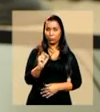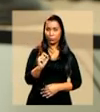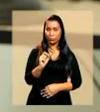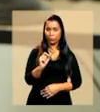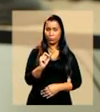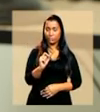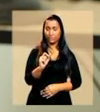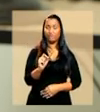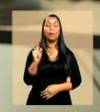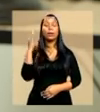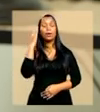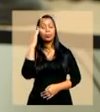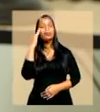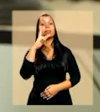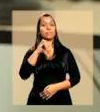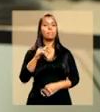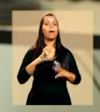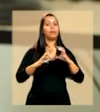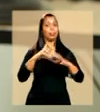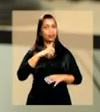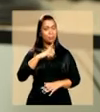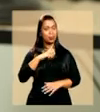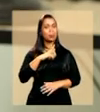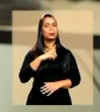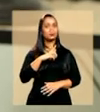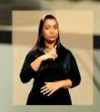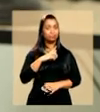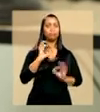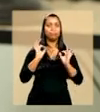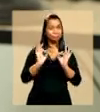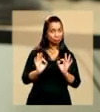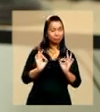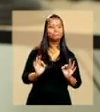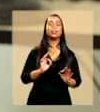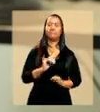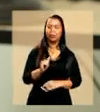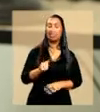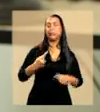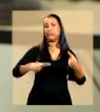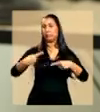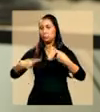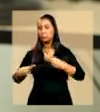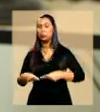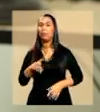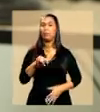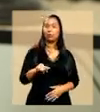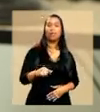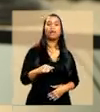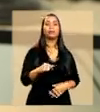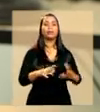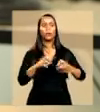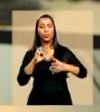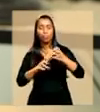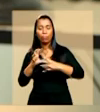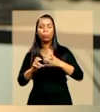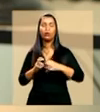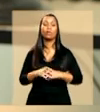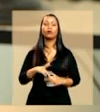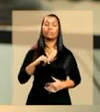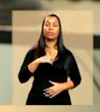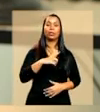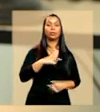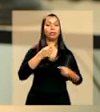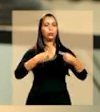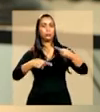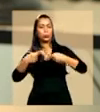né, entender que vai ter briga. Com certeza, vai ter discussão, vai ter conflito, né,